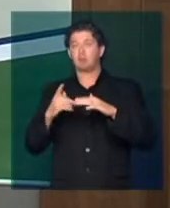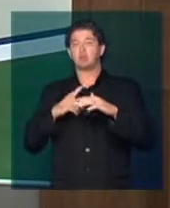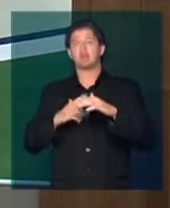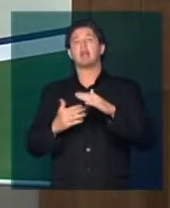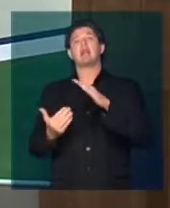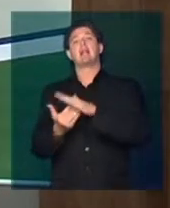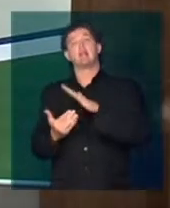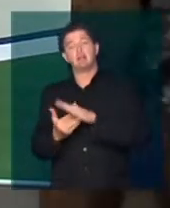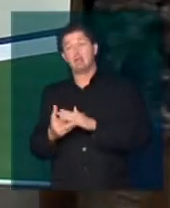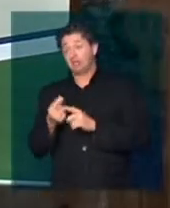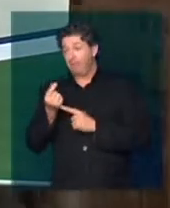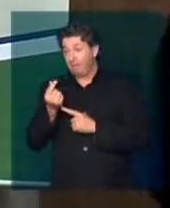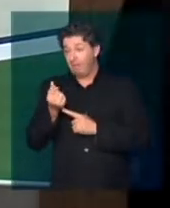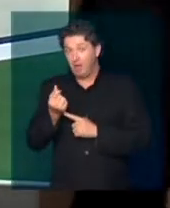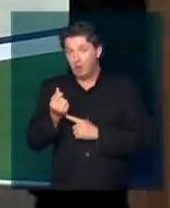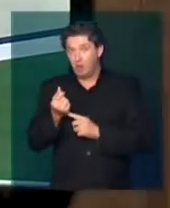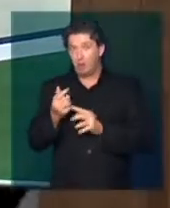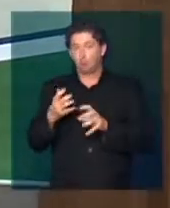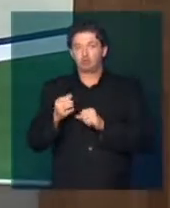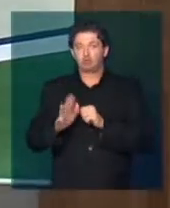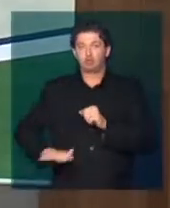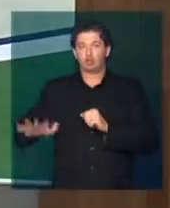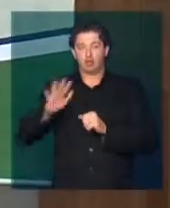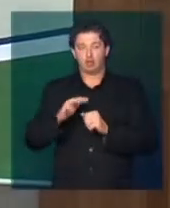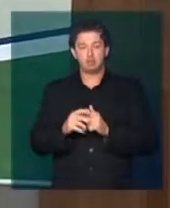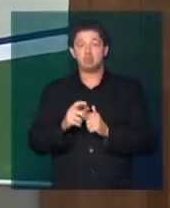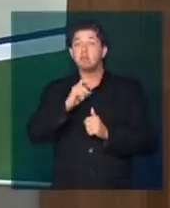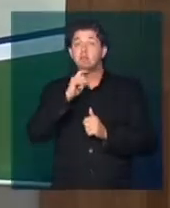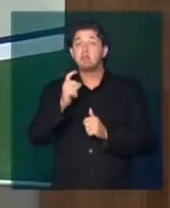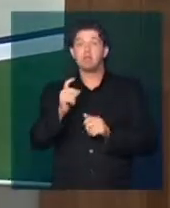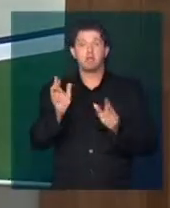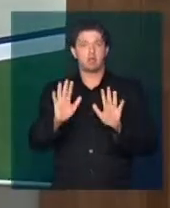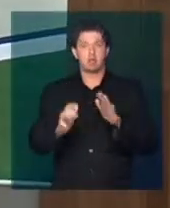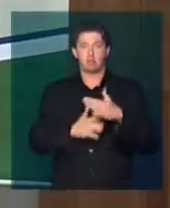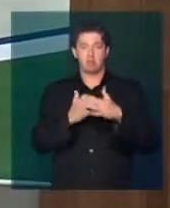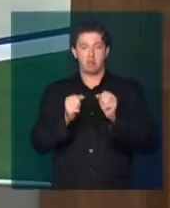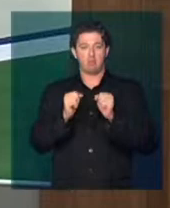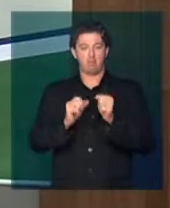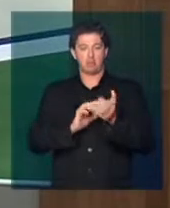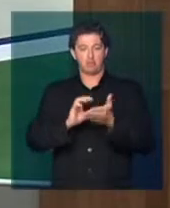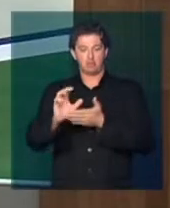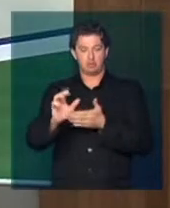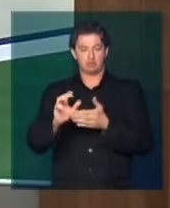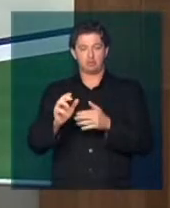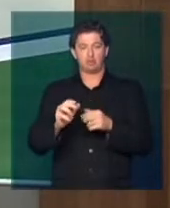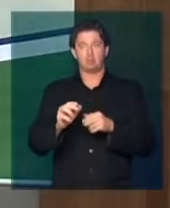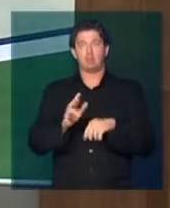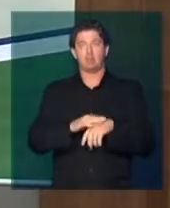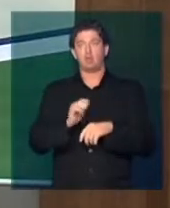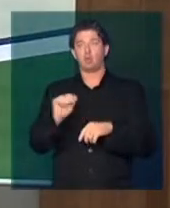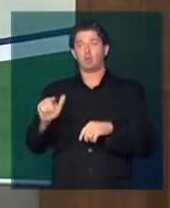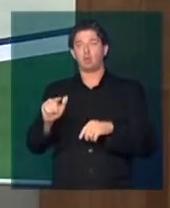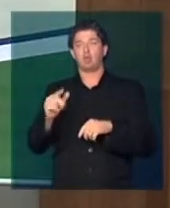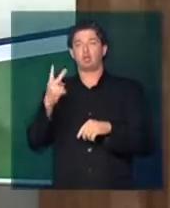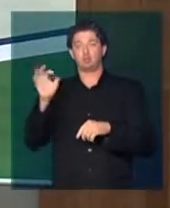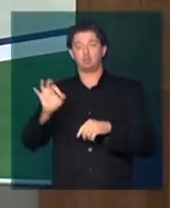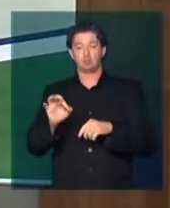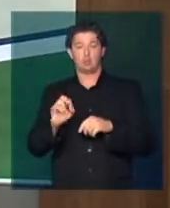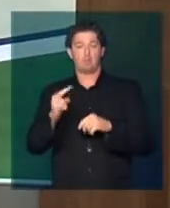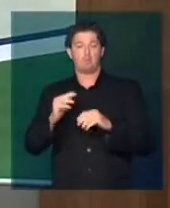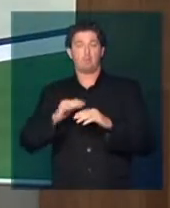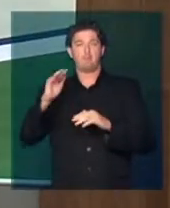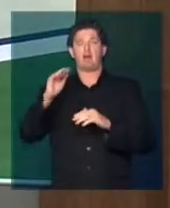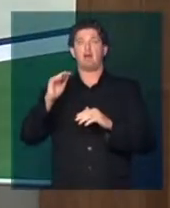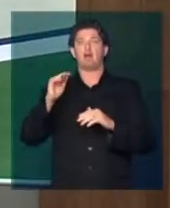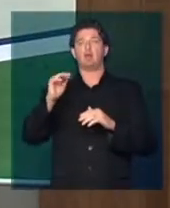um limite em valor absoluto. Nenhuma empresa poderá doar mais do que 2% do seu faturamento e mais do que